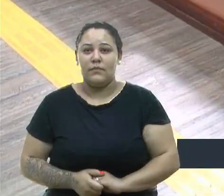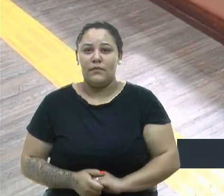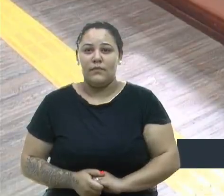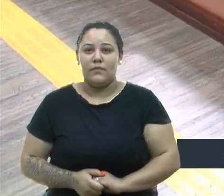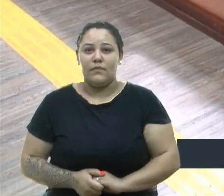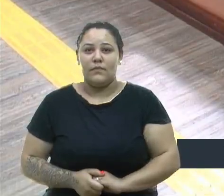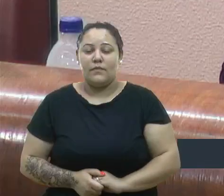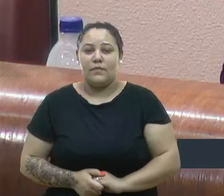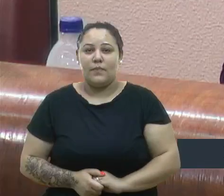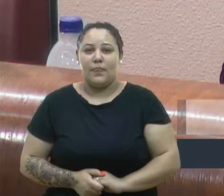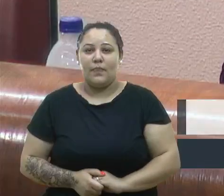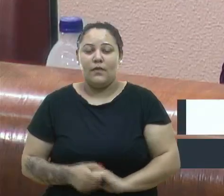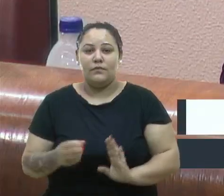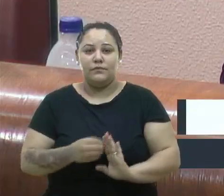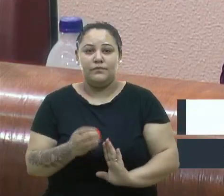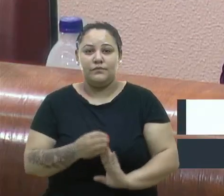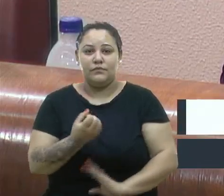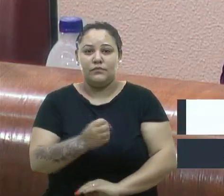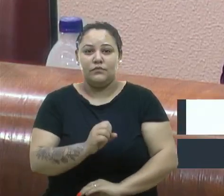Ofício